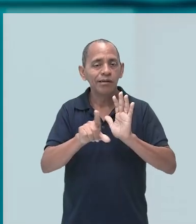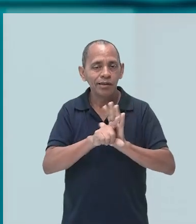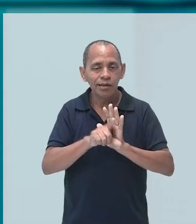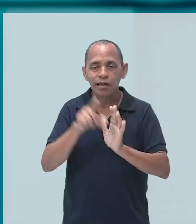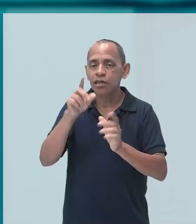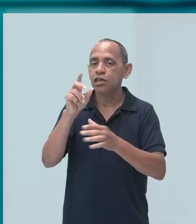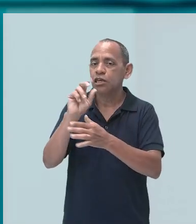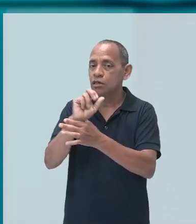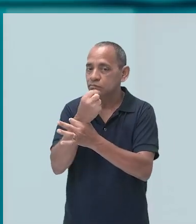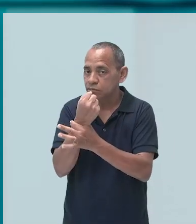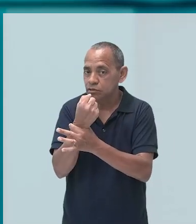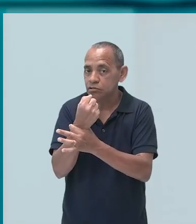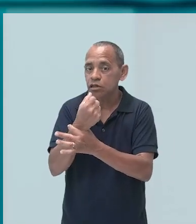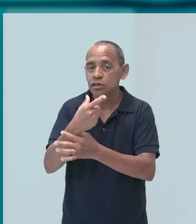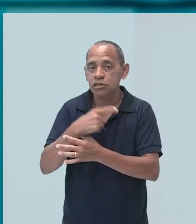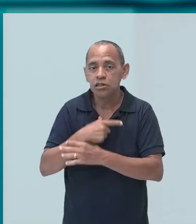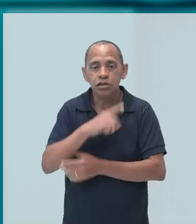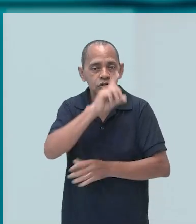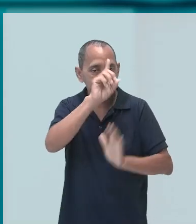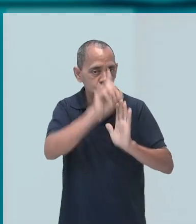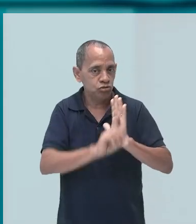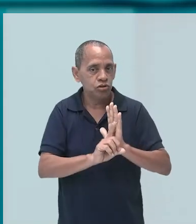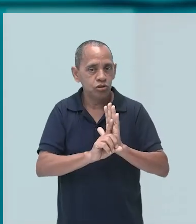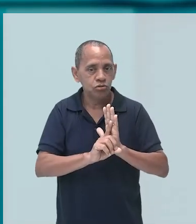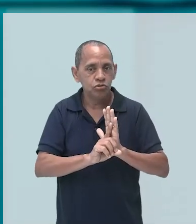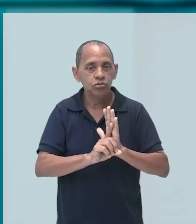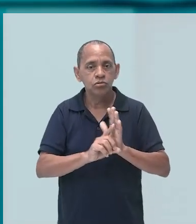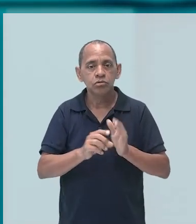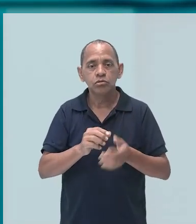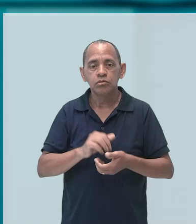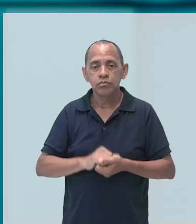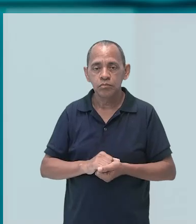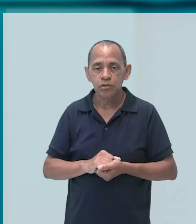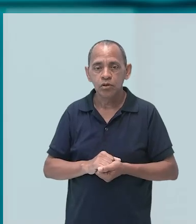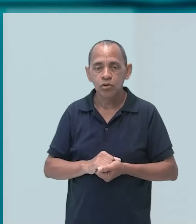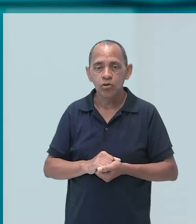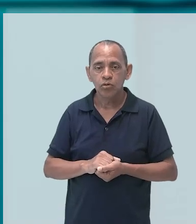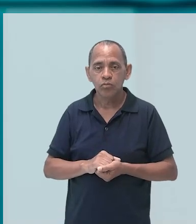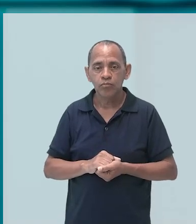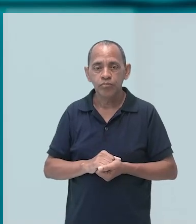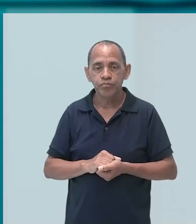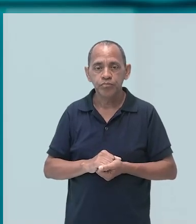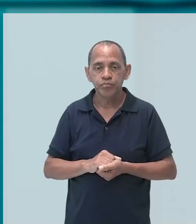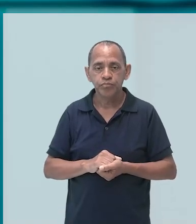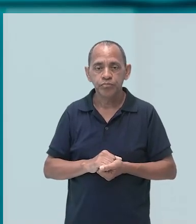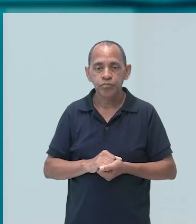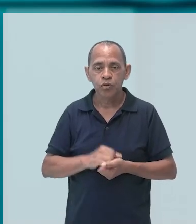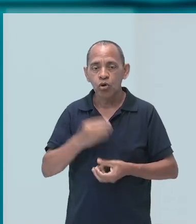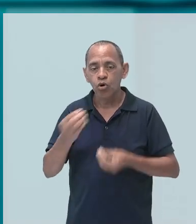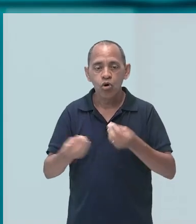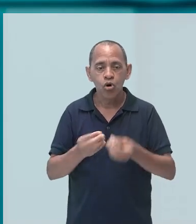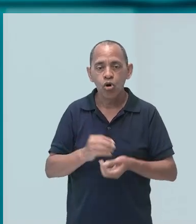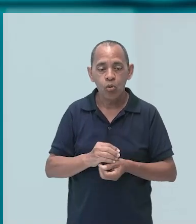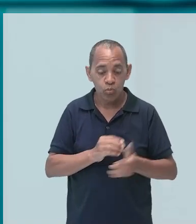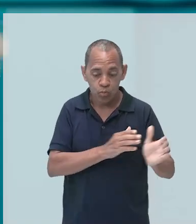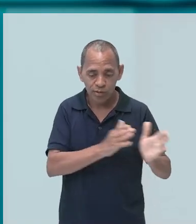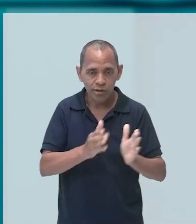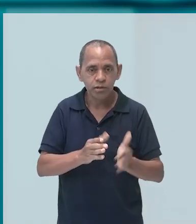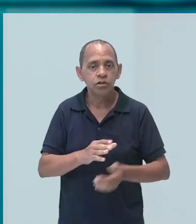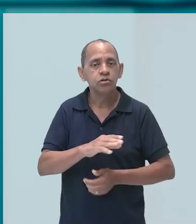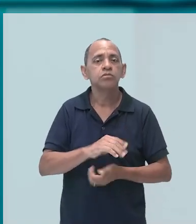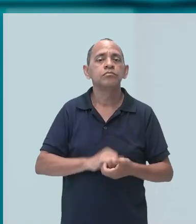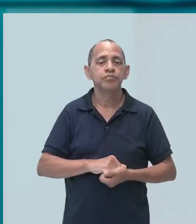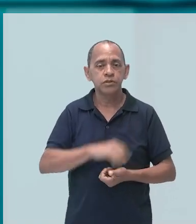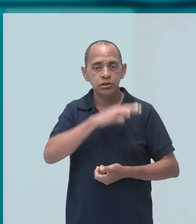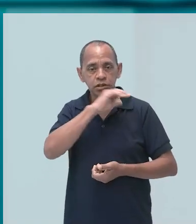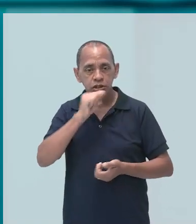que resguarda os direitos, entender como é que se delimita legalmente a fase de infância e a